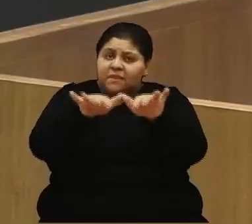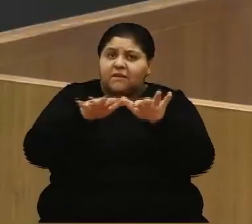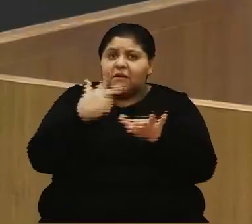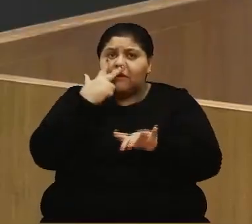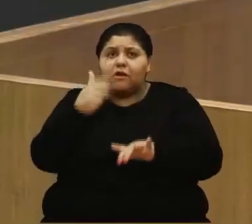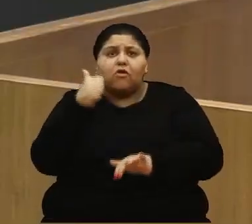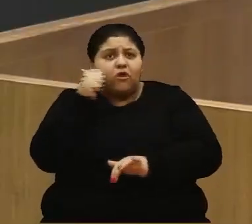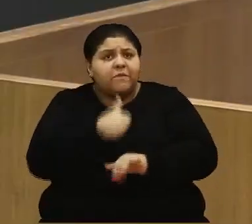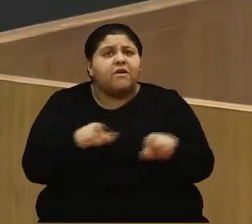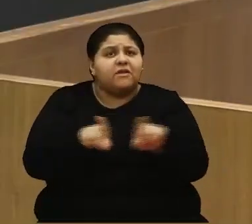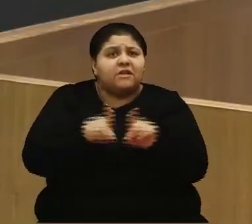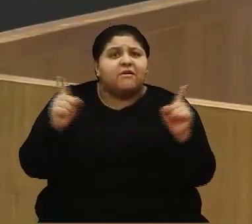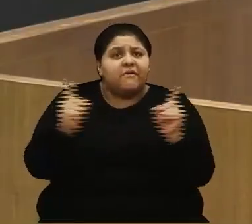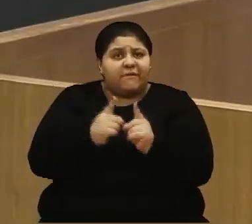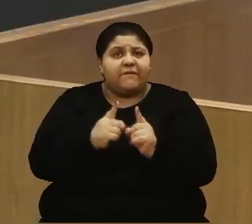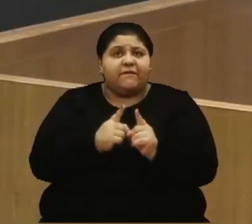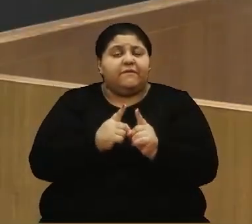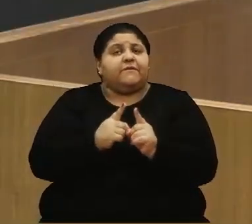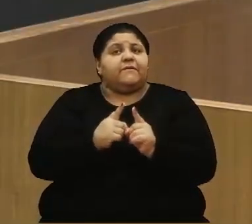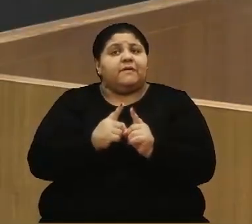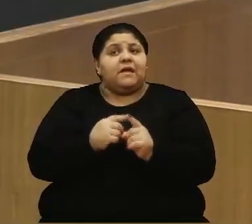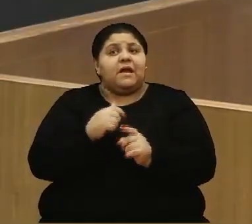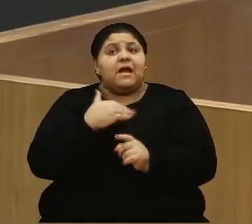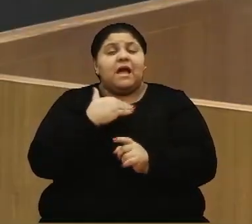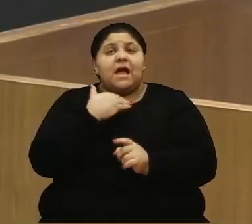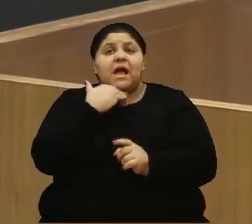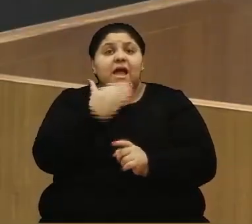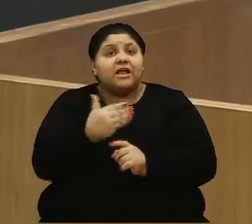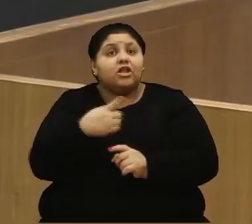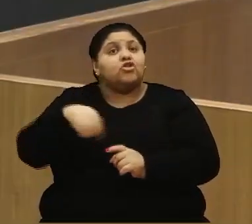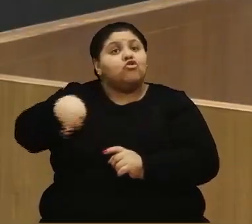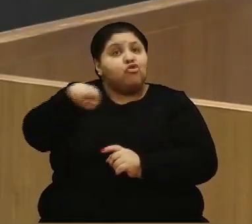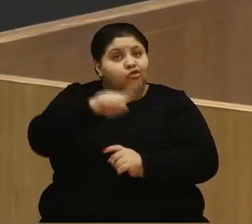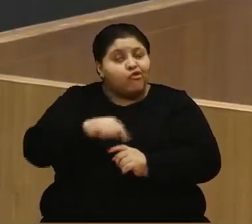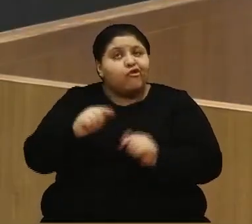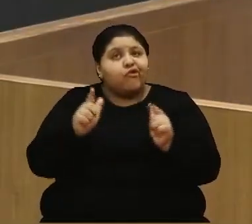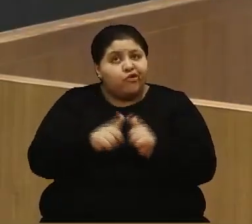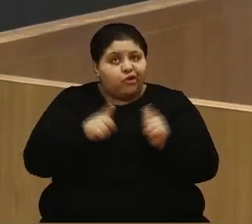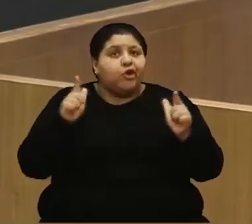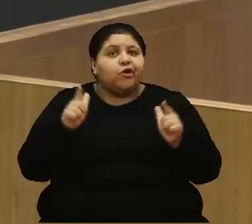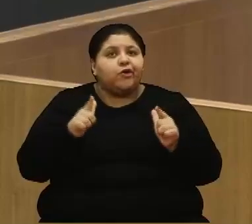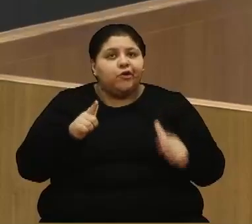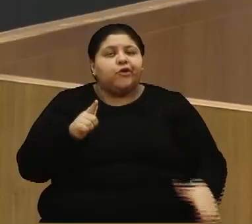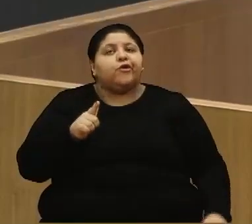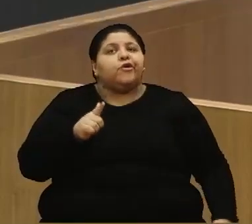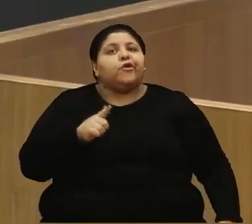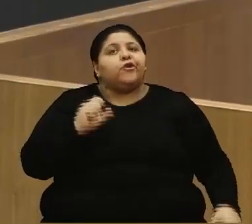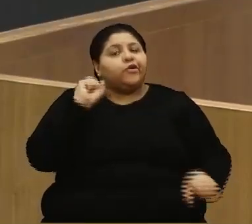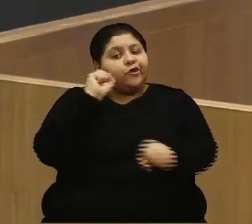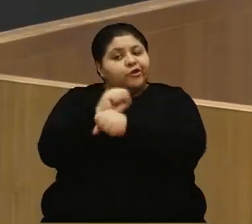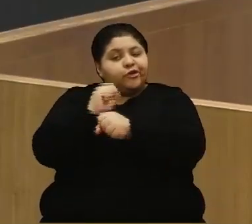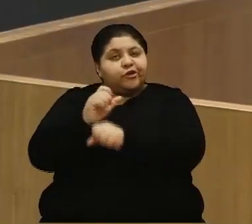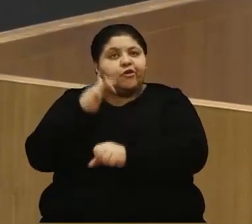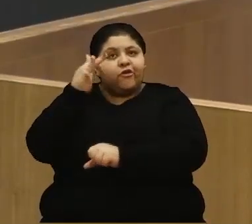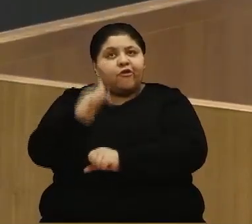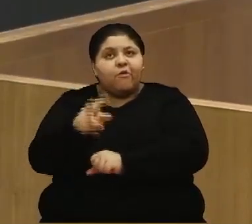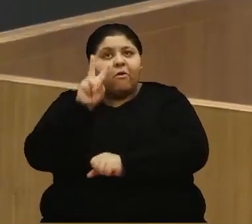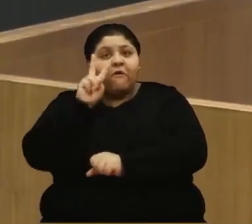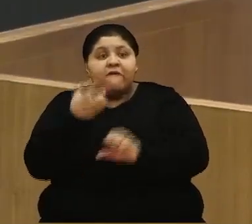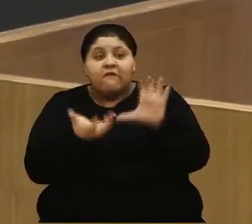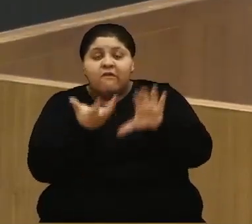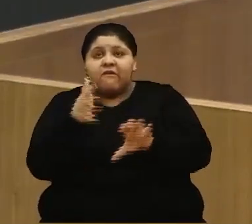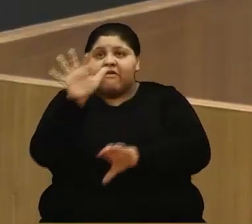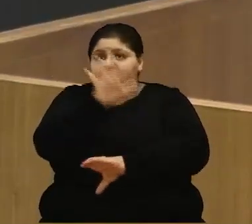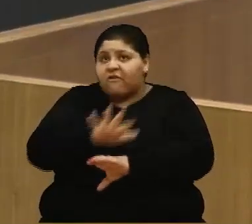como as mulheres também são minoria ainda. Mas nós seremos maioria. E espero um dia ver um Congresso Nacional,